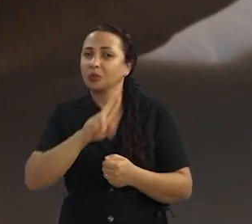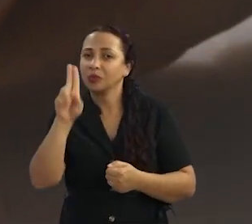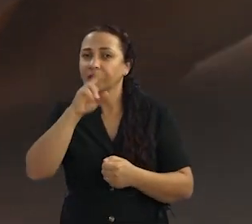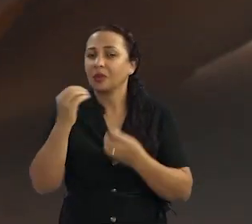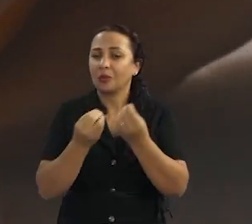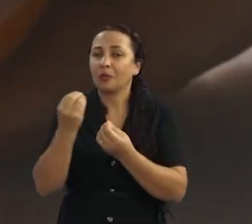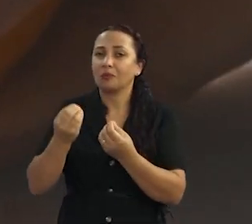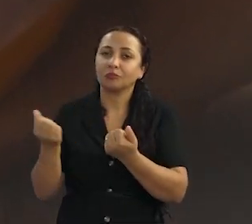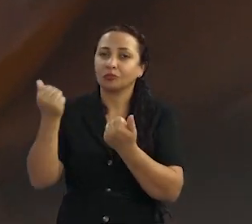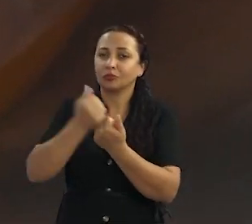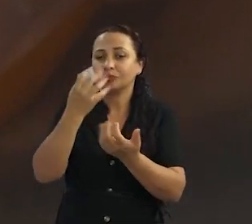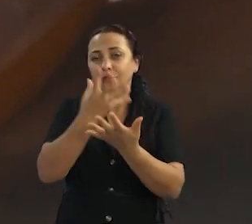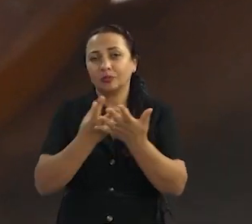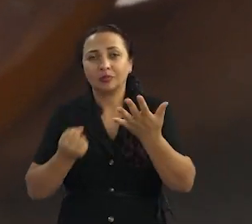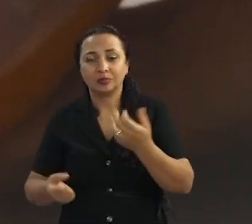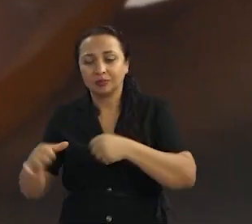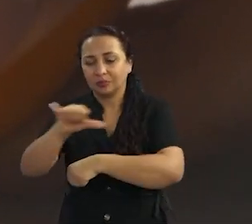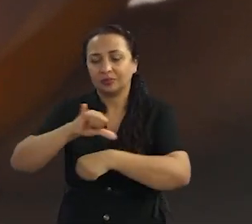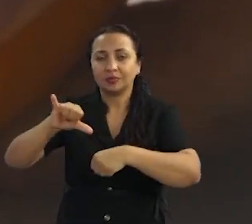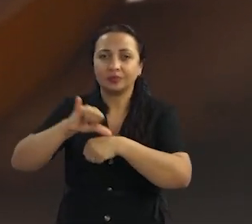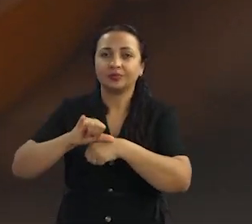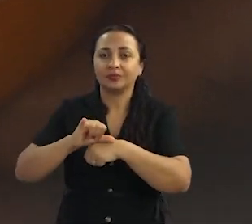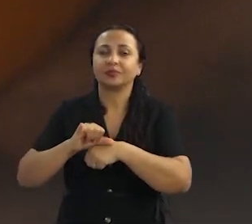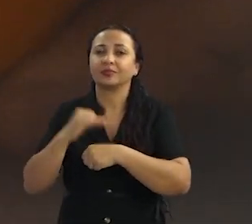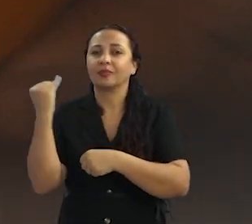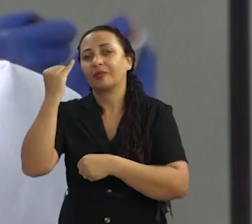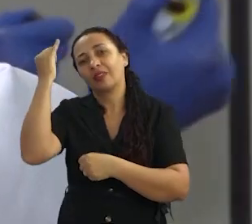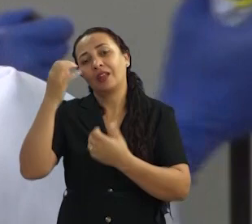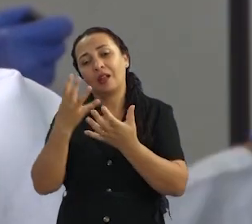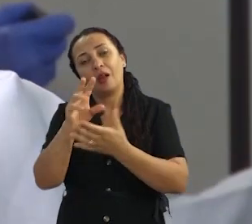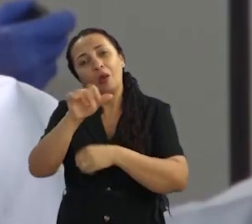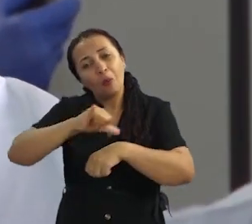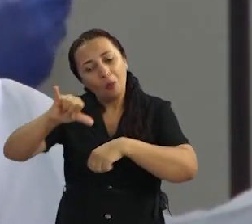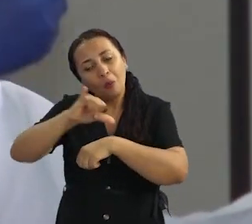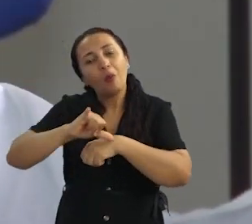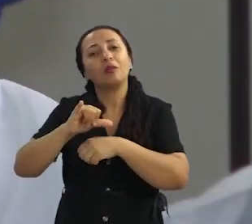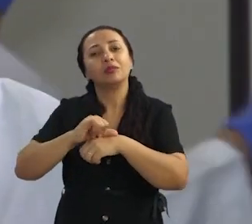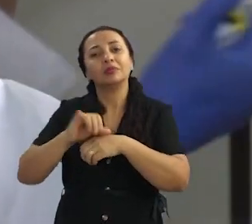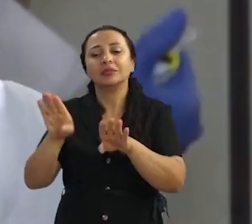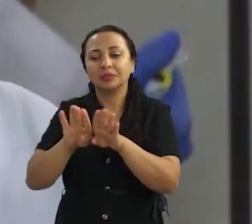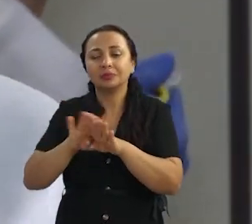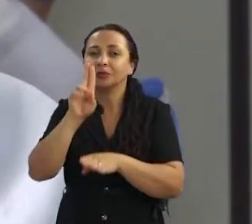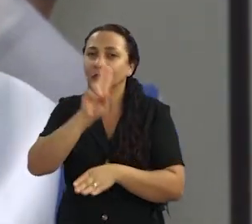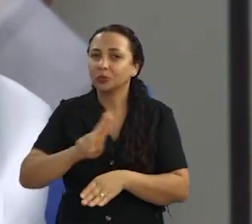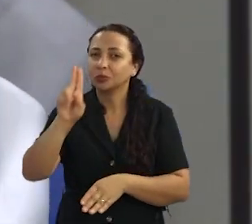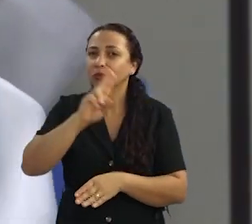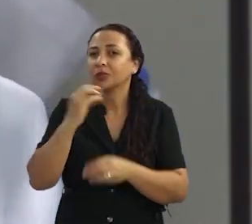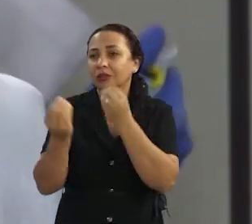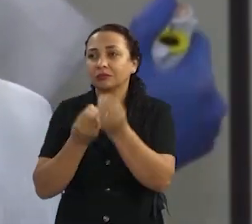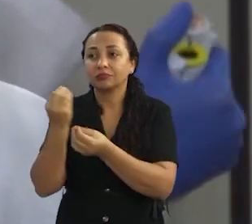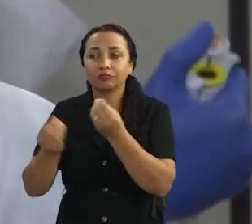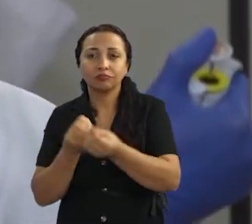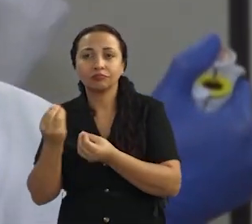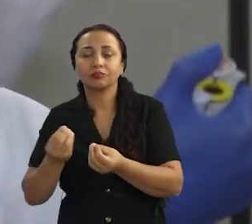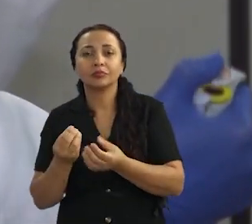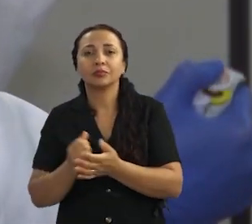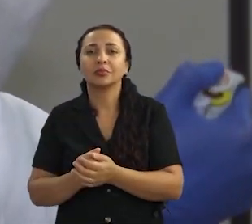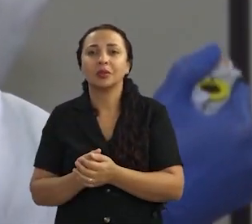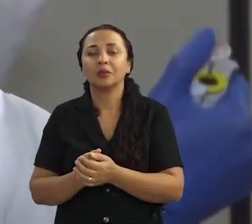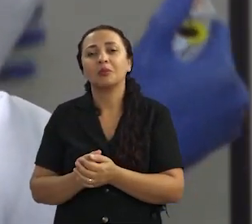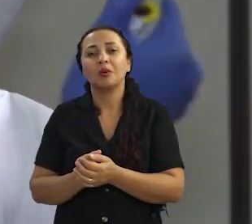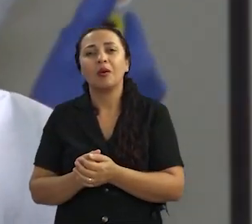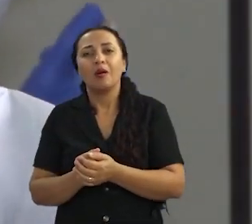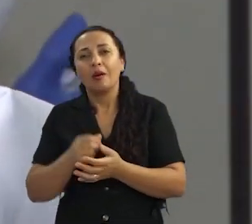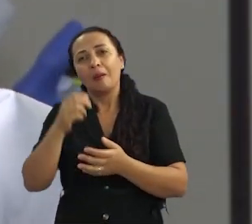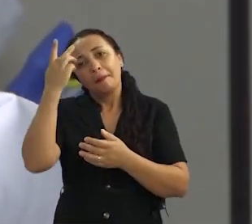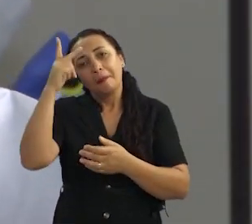ser utilizado como substrato para a extração do óleo essencial e esse óleo essencial, por sua vez, ser utilizado como